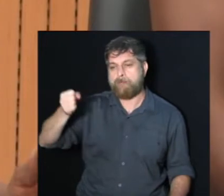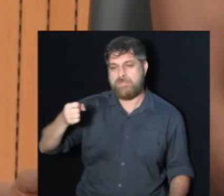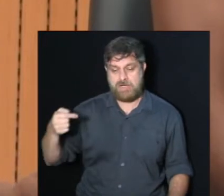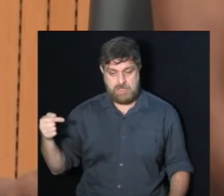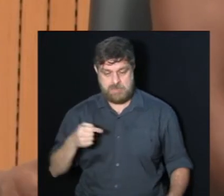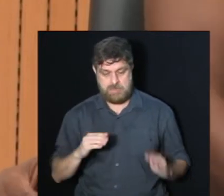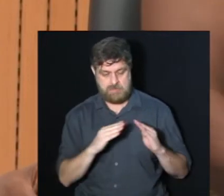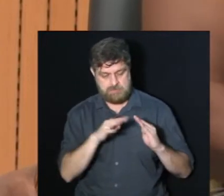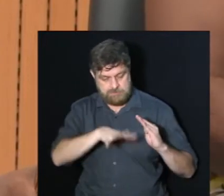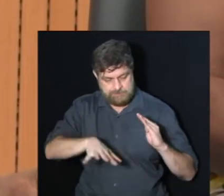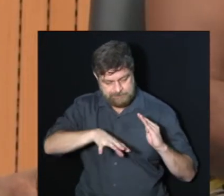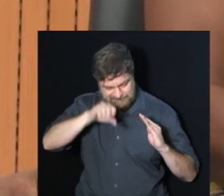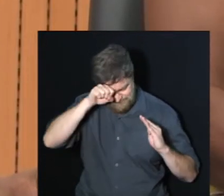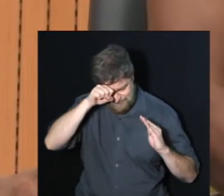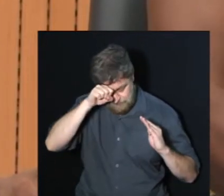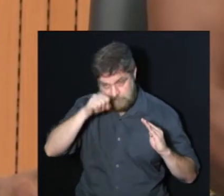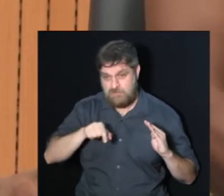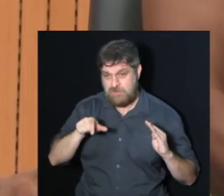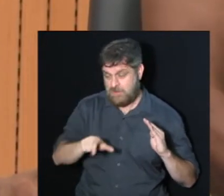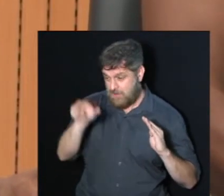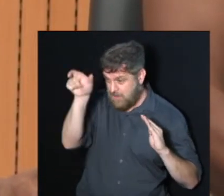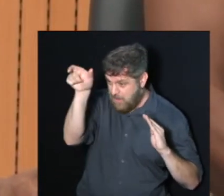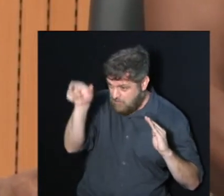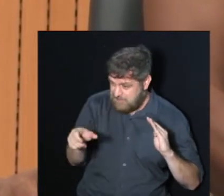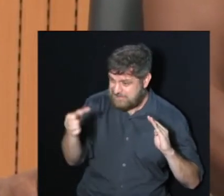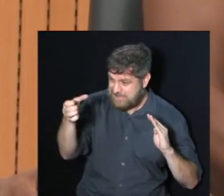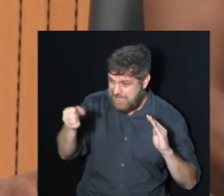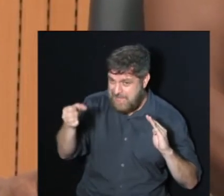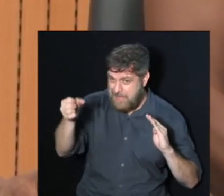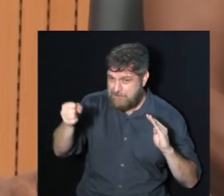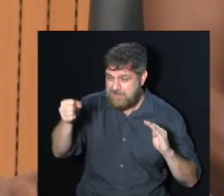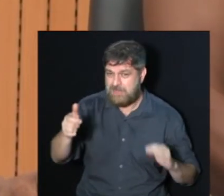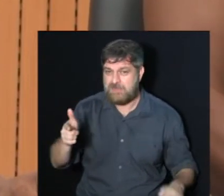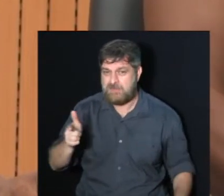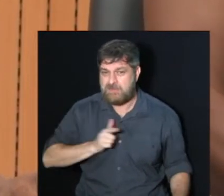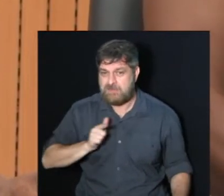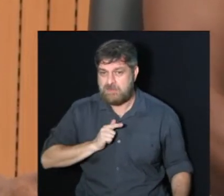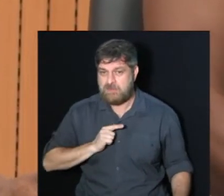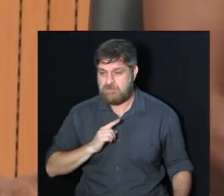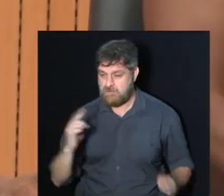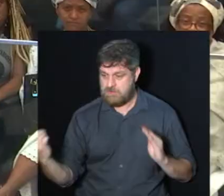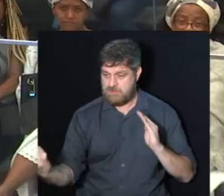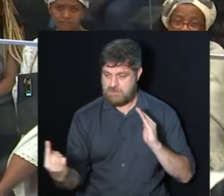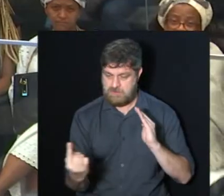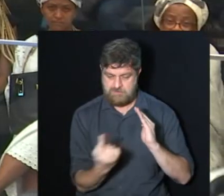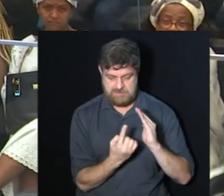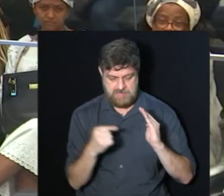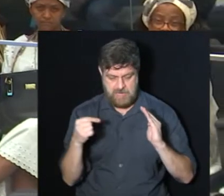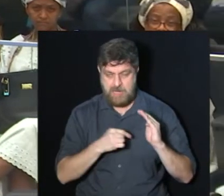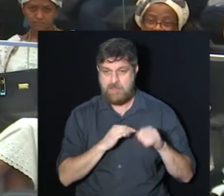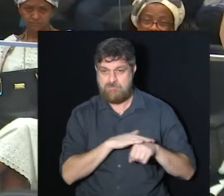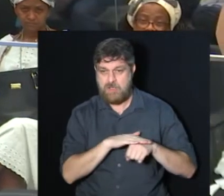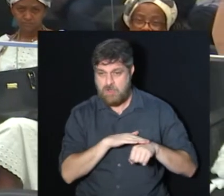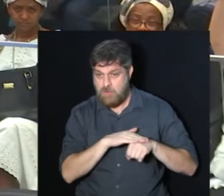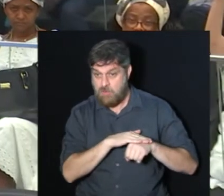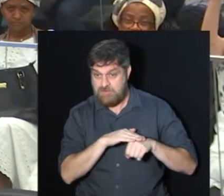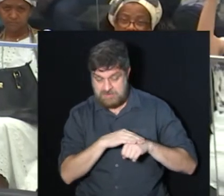Então, mesmo que você seja branca de leite, quando você falar com curucai,